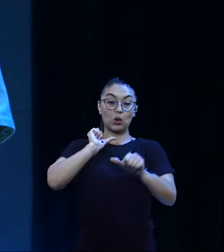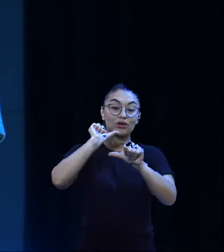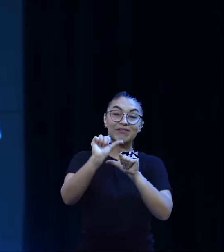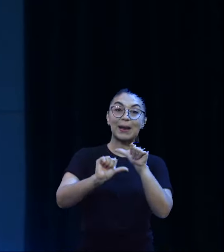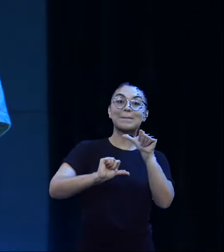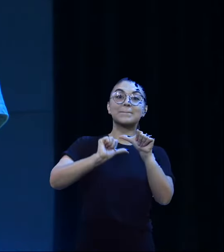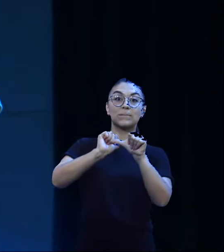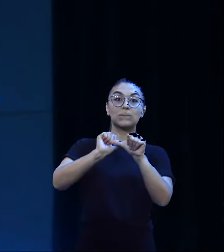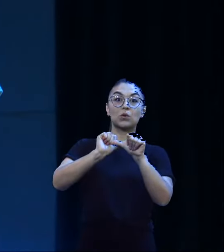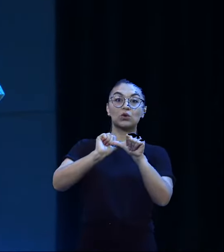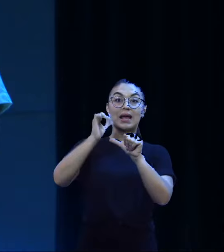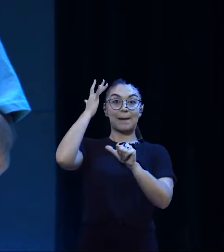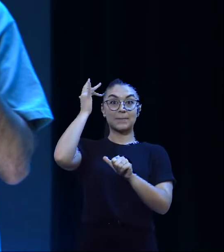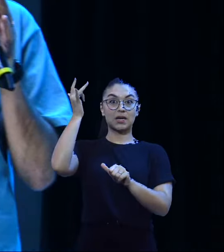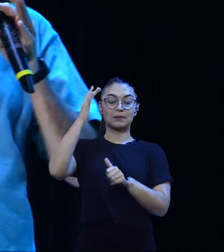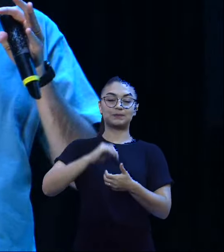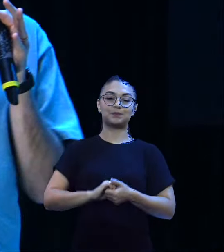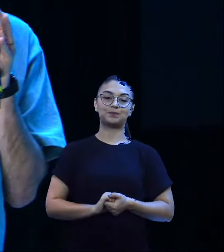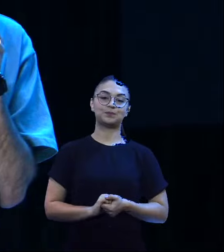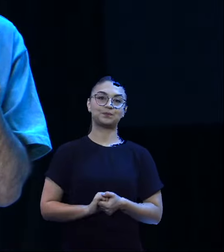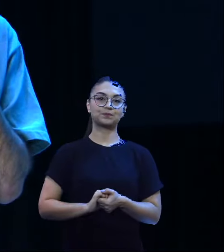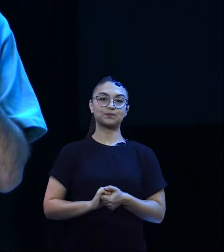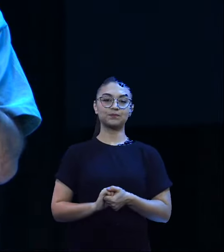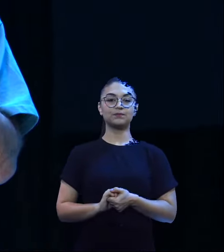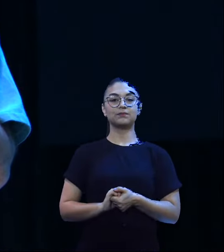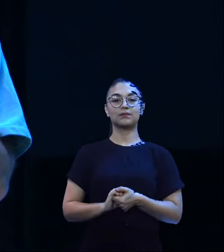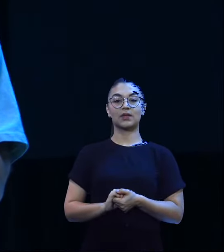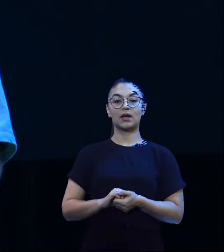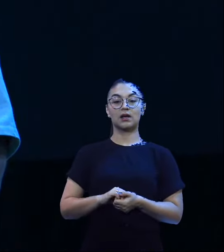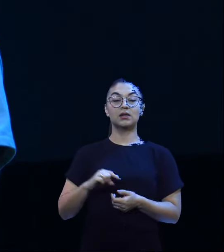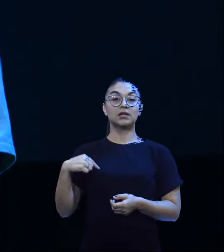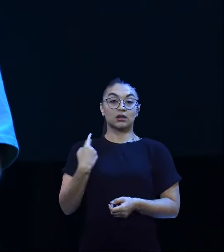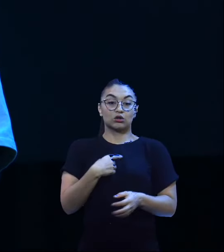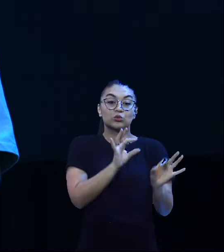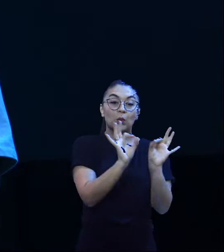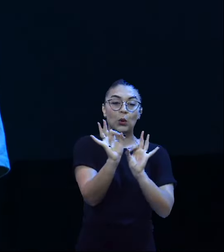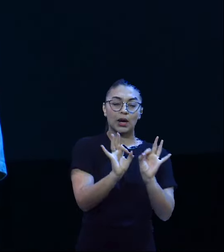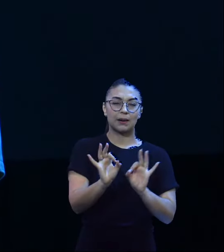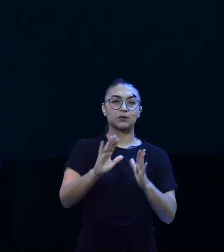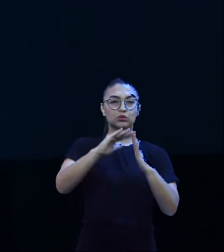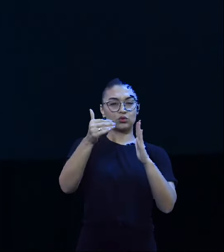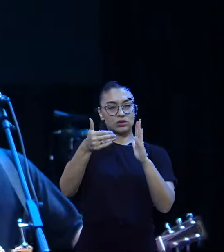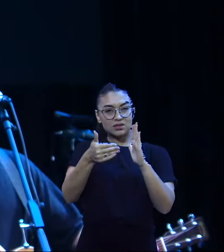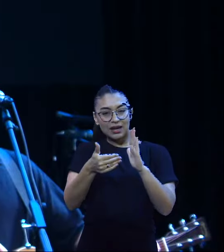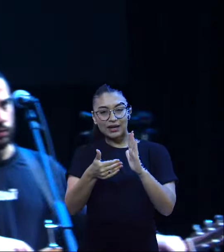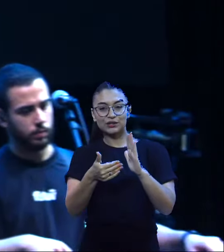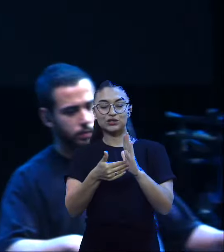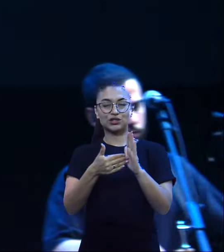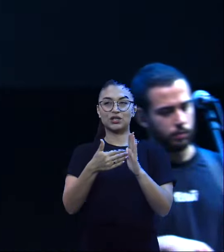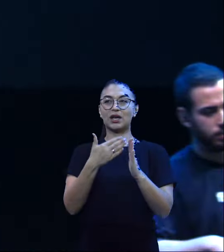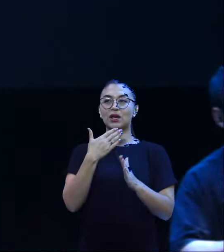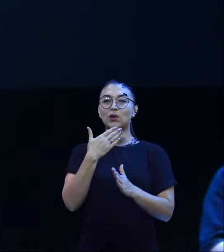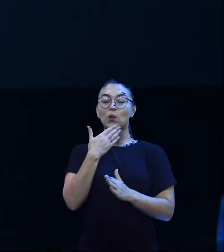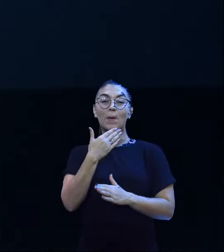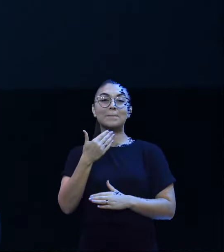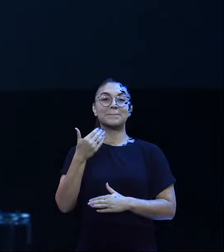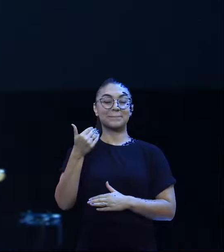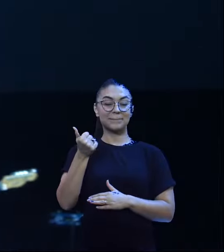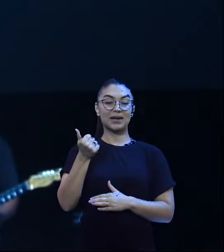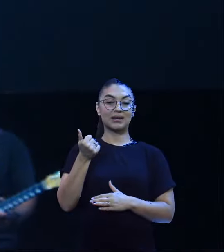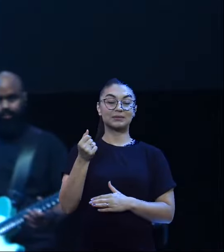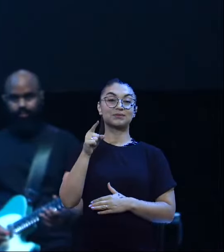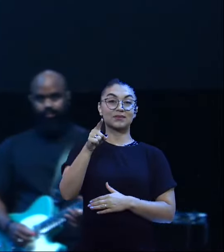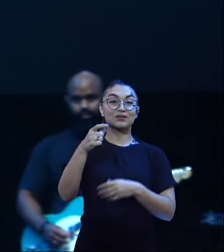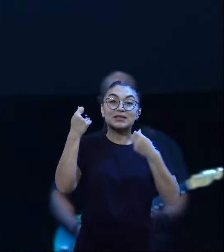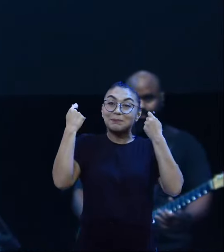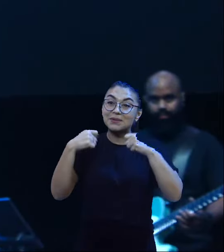lá, faça a sua inscrição logo. A gente faz os lotes por uma questão de programação, a gente consegue se programar melhor para comprar as coisas e tudo mais, mas, gente,